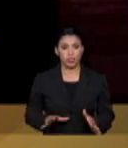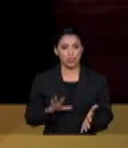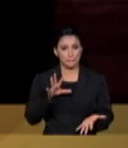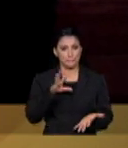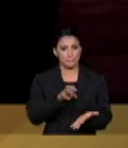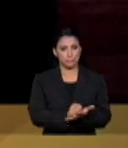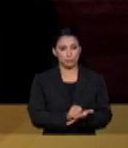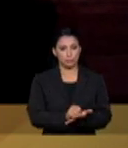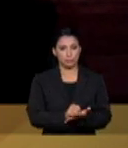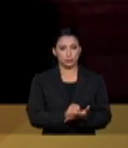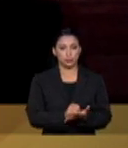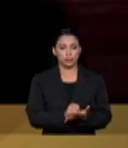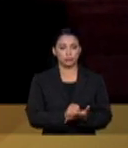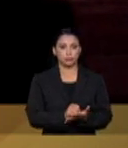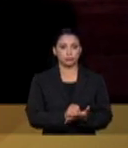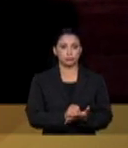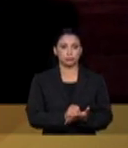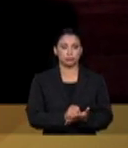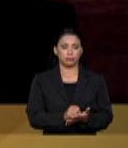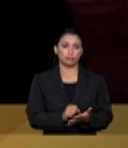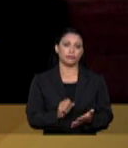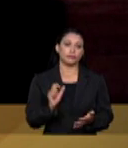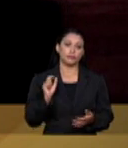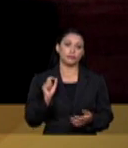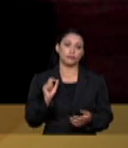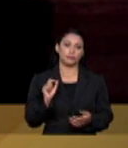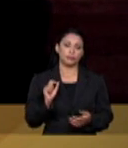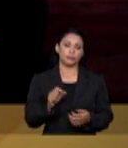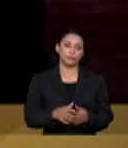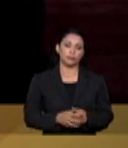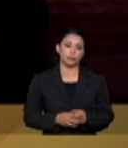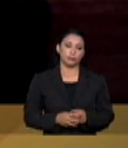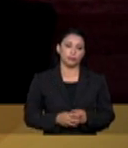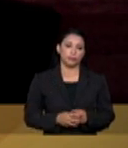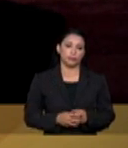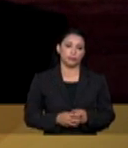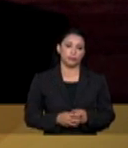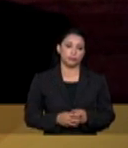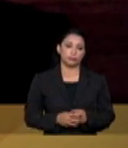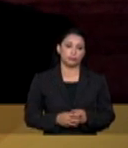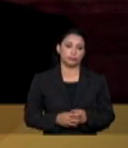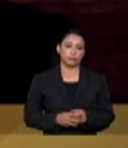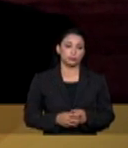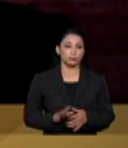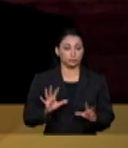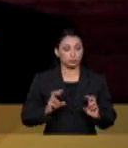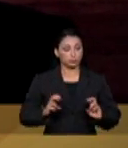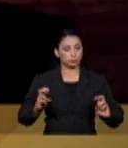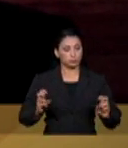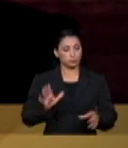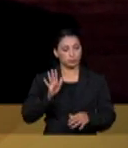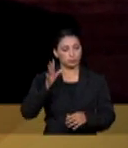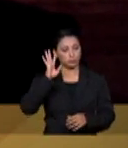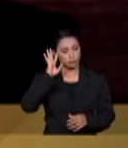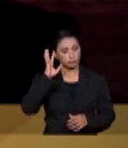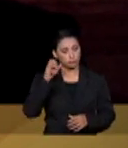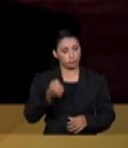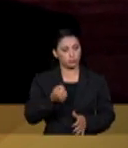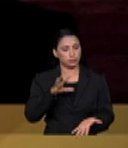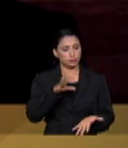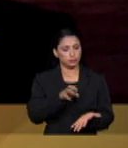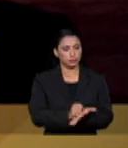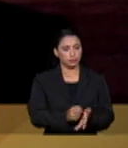Posse indígena compra firmar por posse indígena